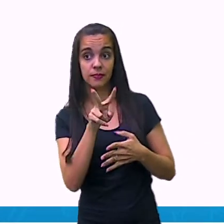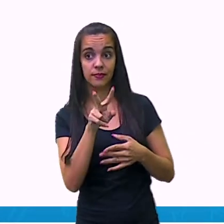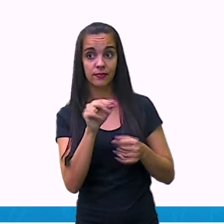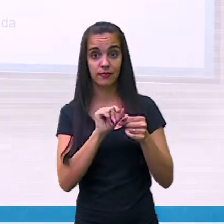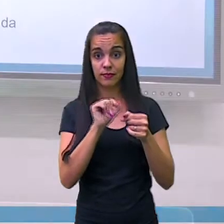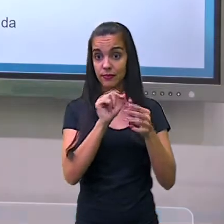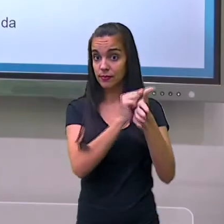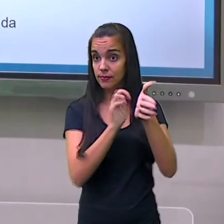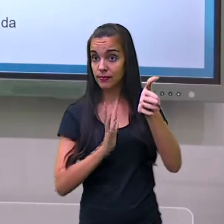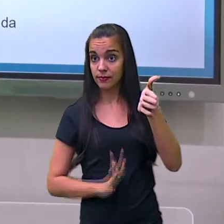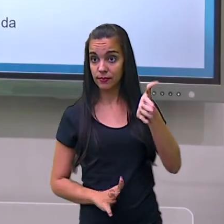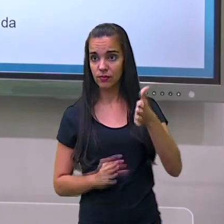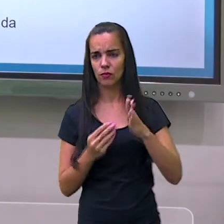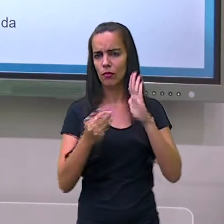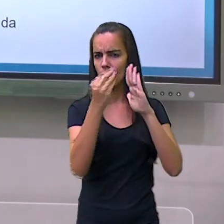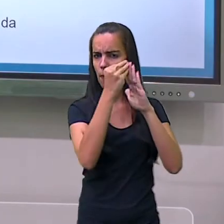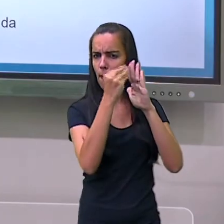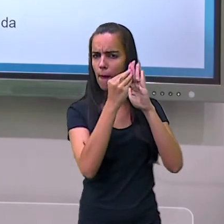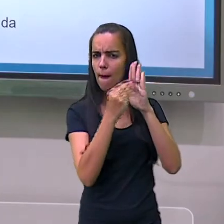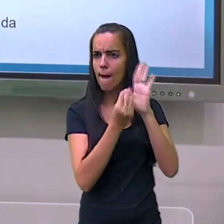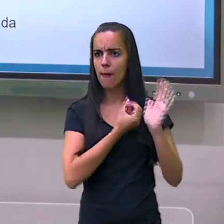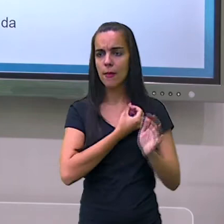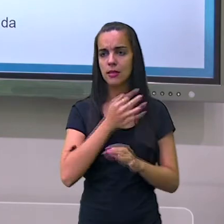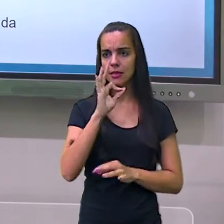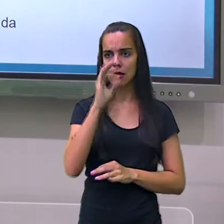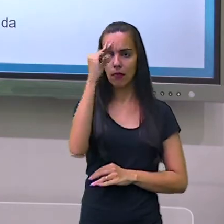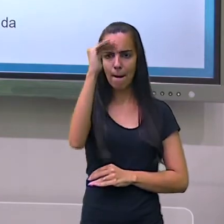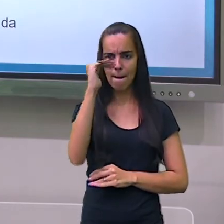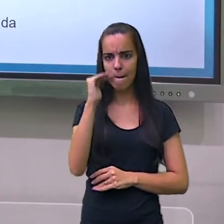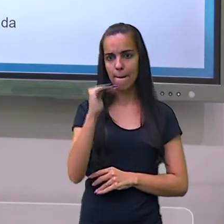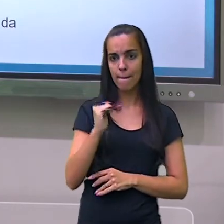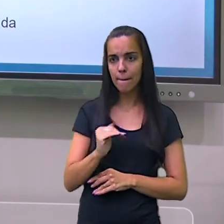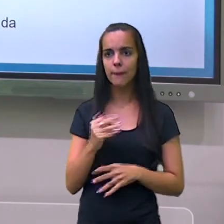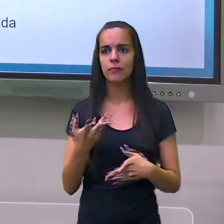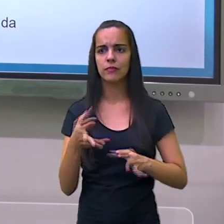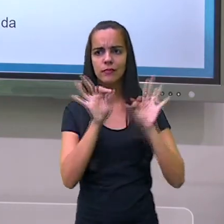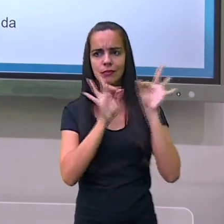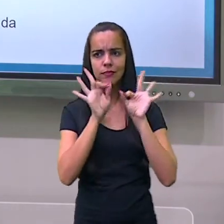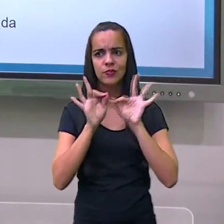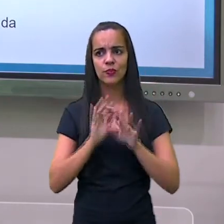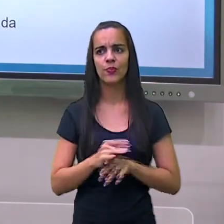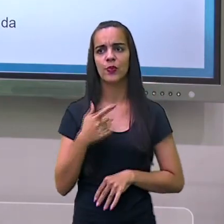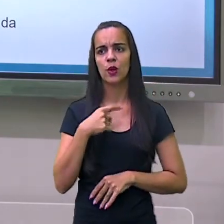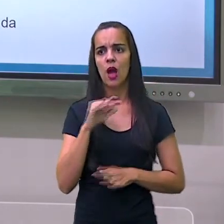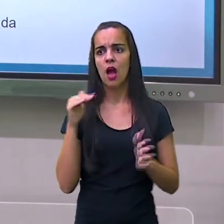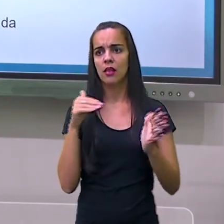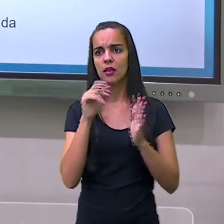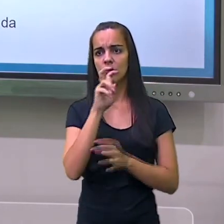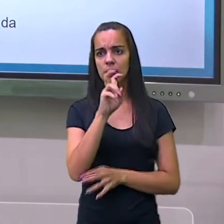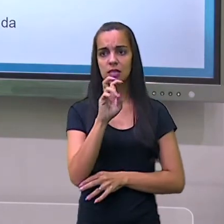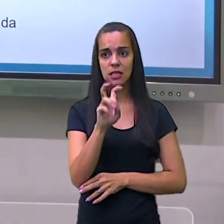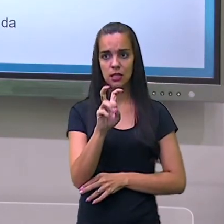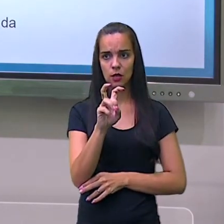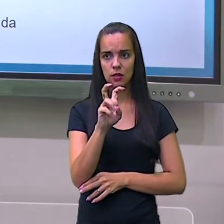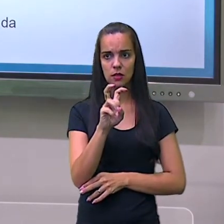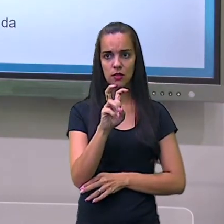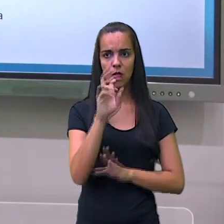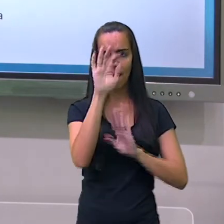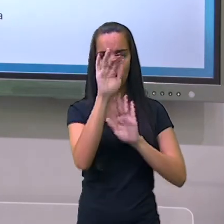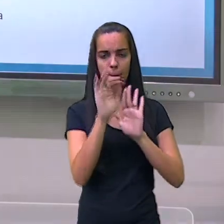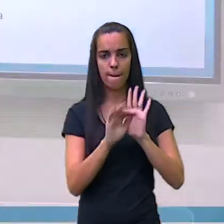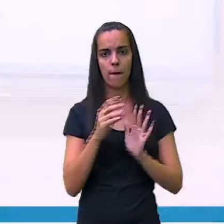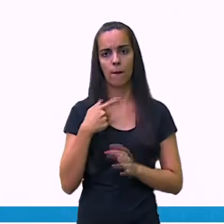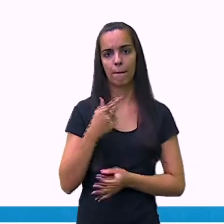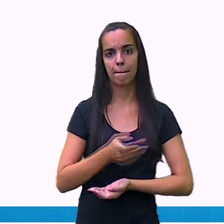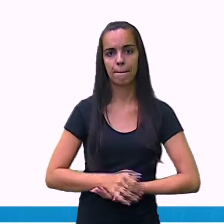essa atividade, a enumeração correta vai ser 4, 3, 5, 1 e 2.